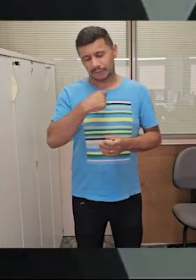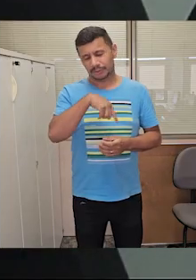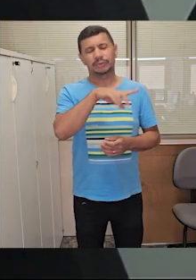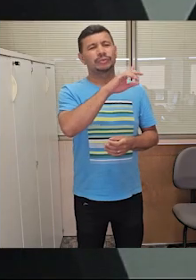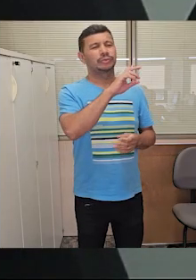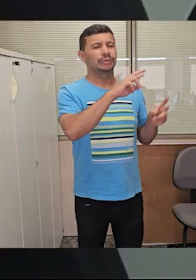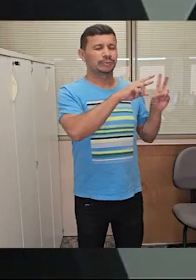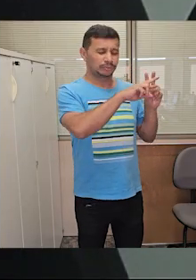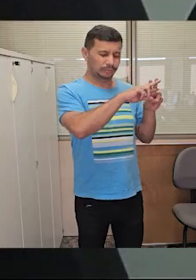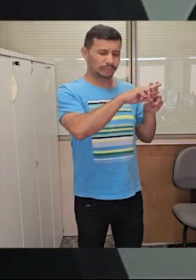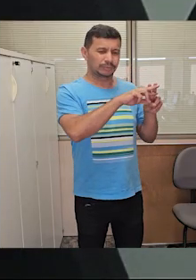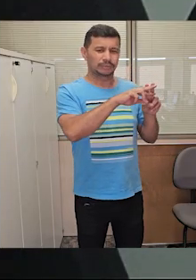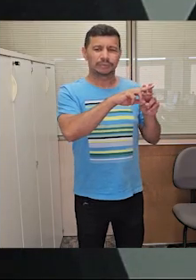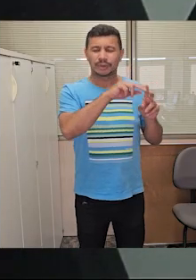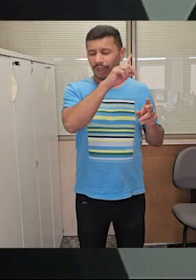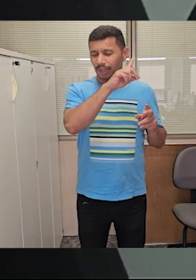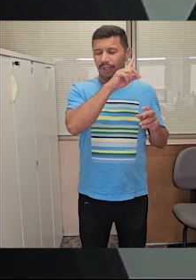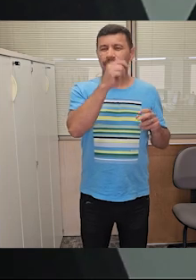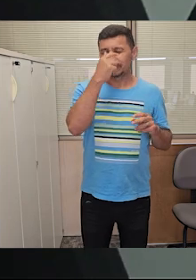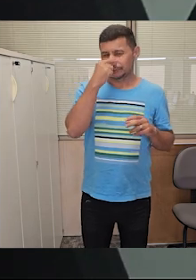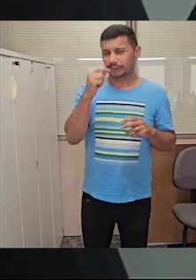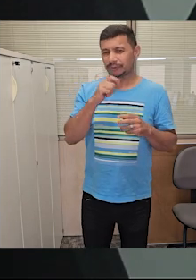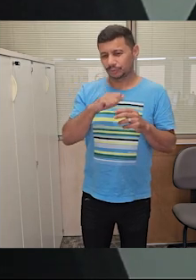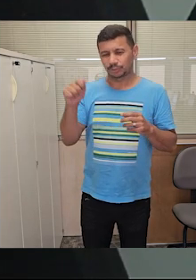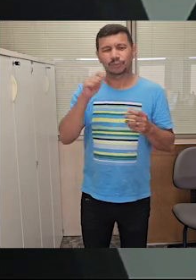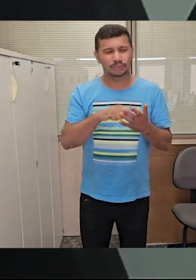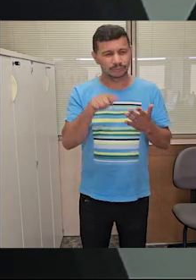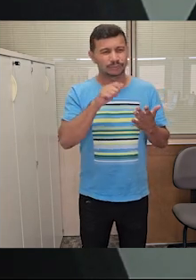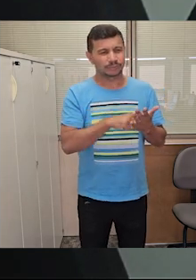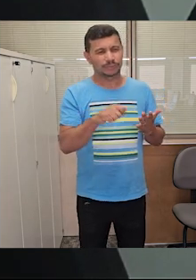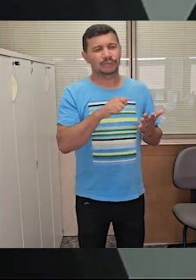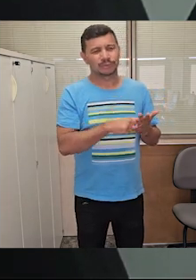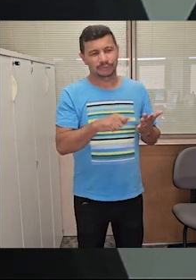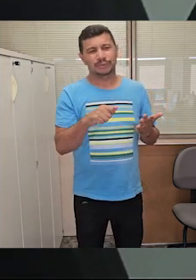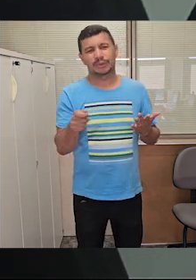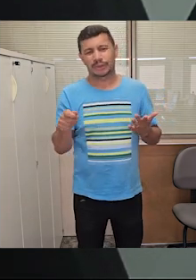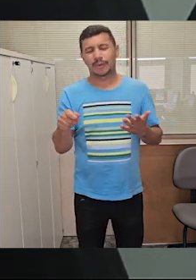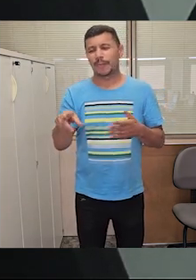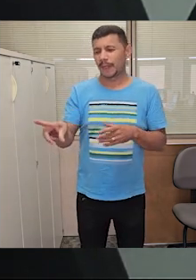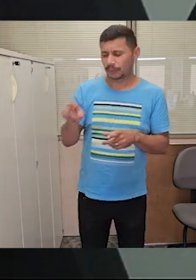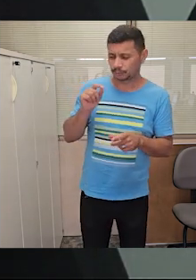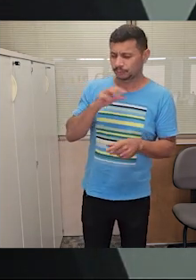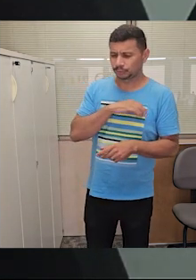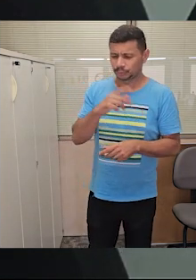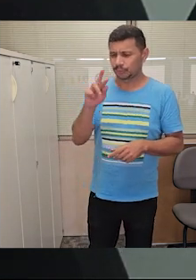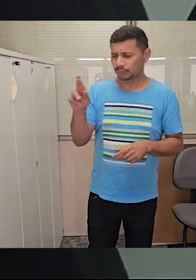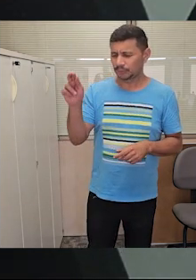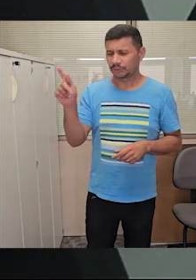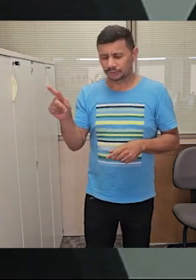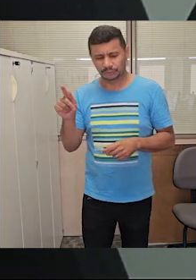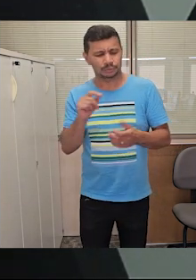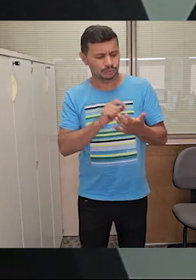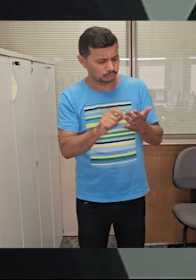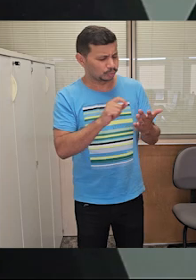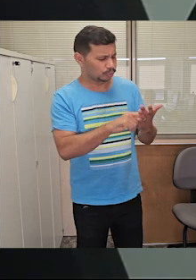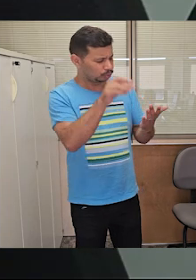fomos para o DOPS. Chegou no DOPS, aí todos foram fichados, aí, bom, pegando o documento de cada um,